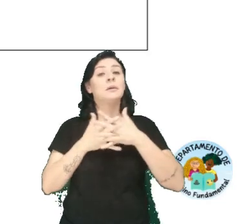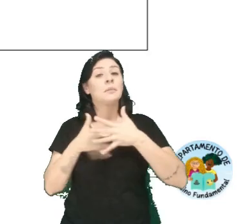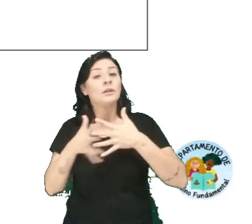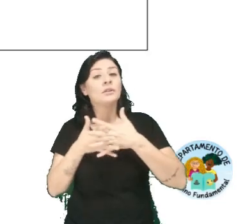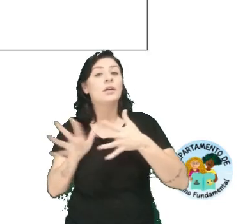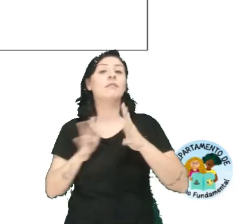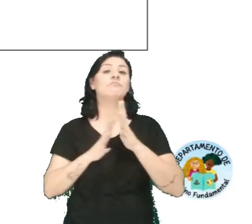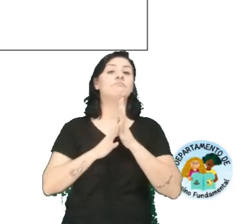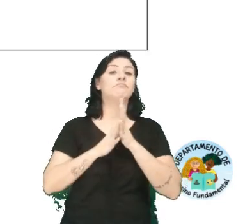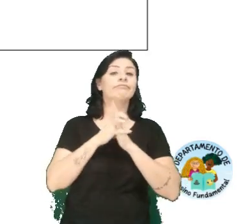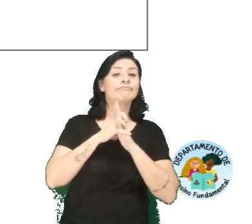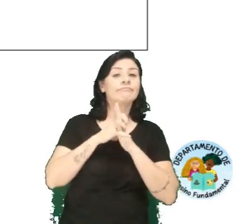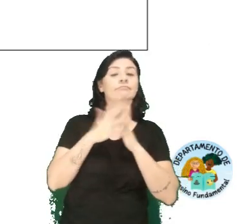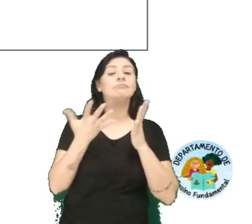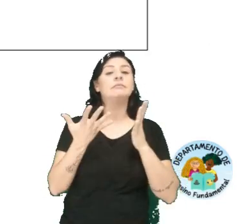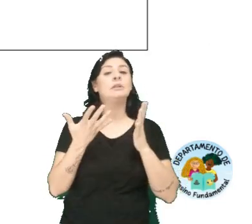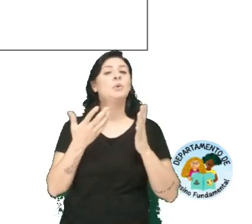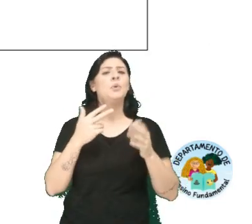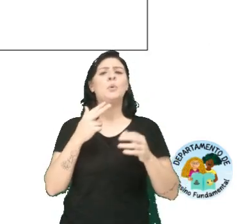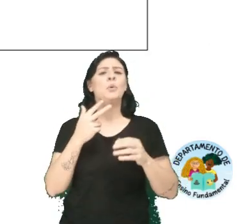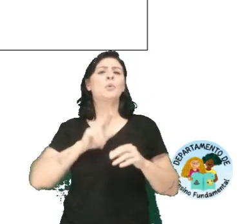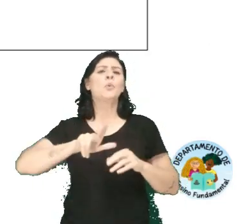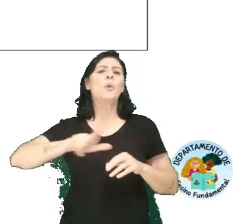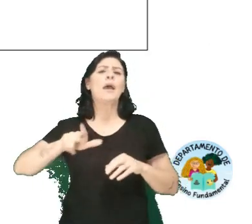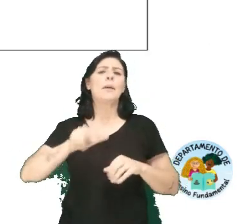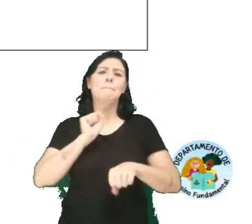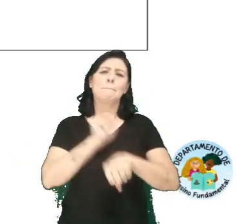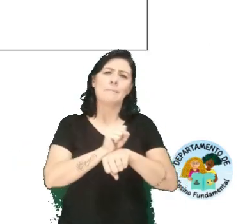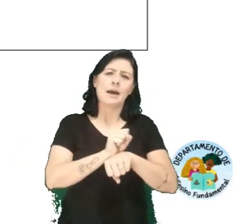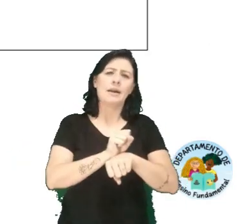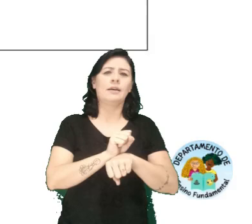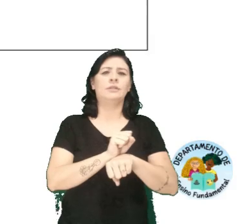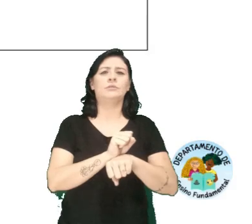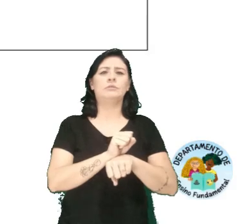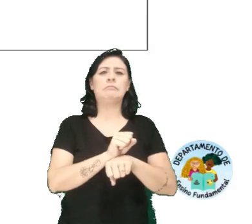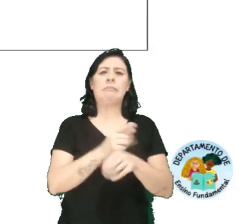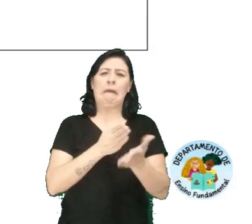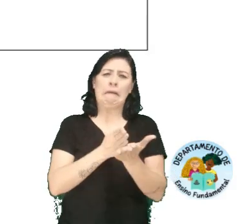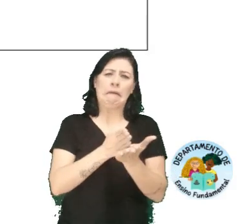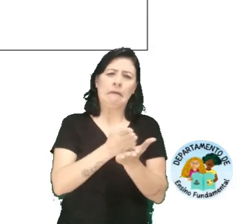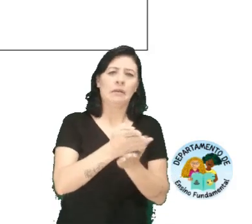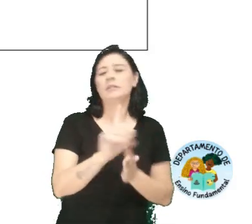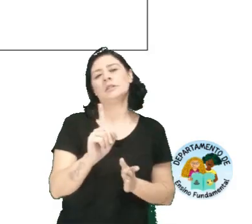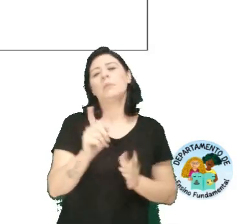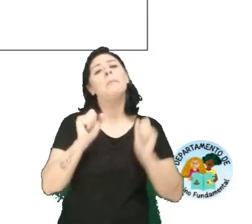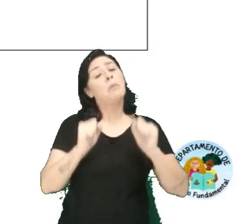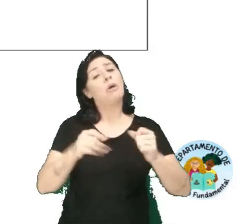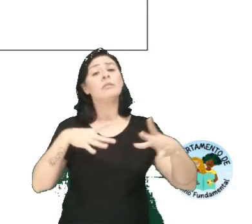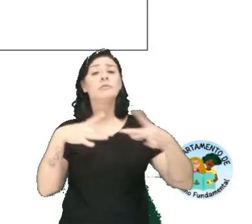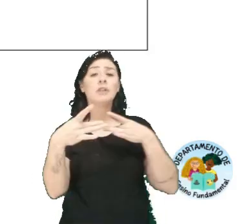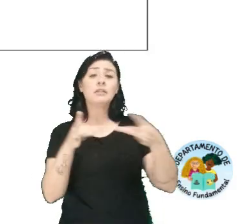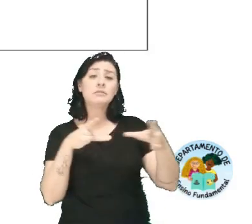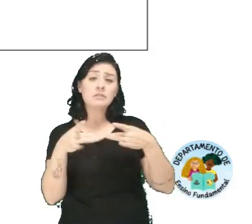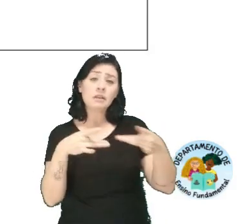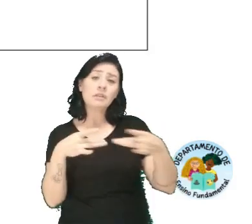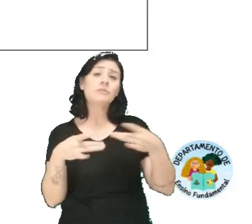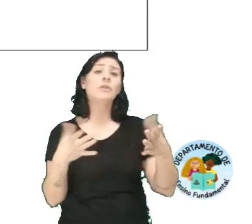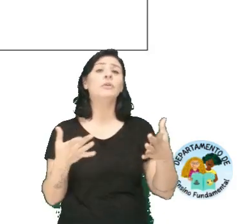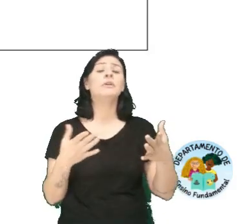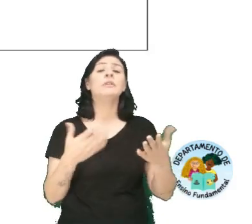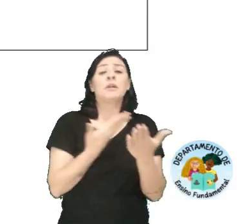não é estanque, ele não é fixo, ele é flexível. A partir do momento do decorrer ali